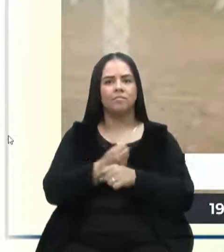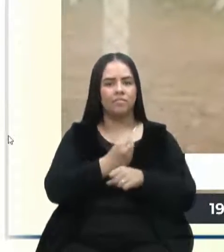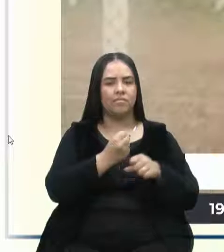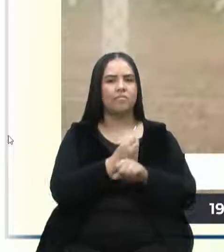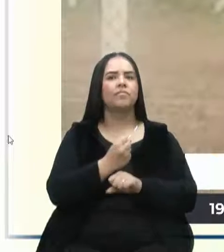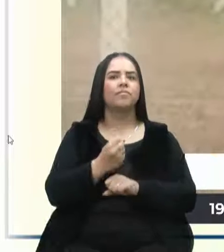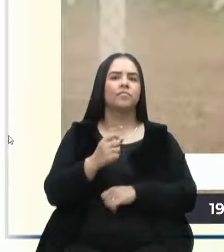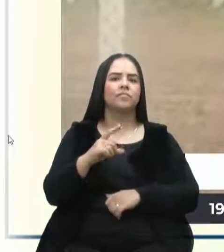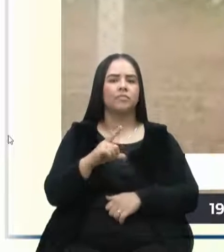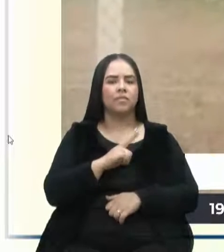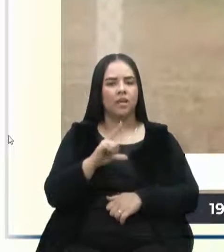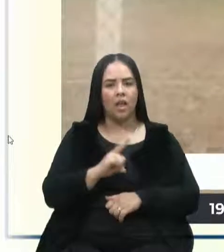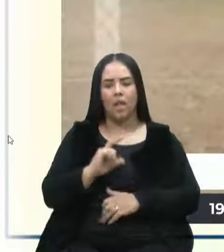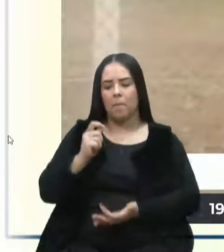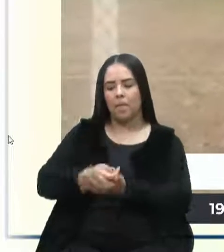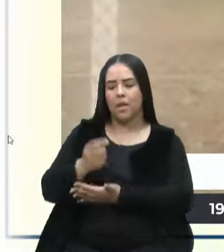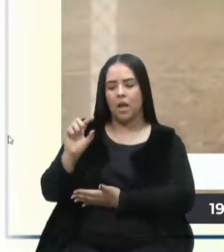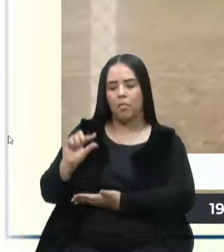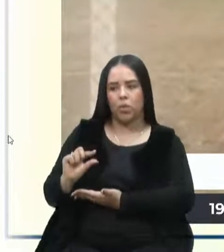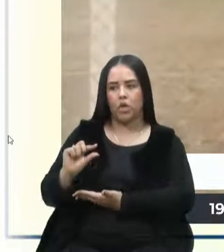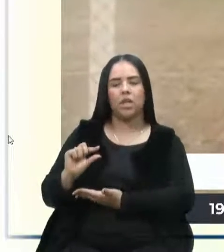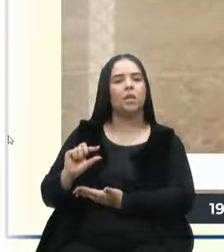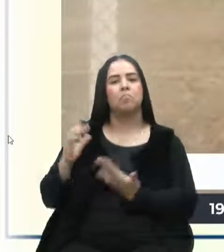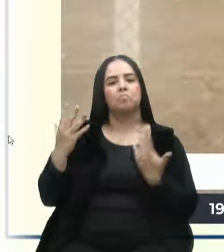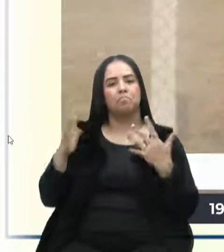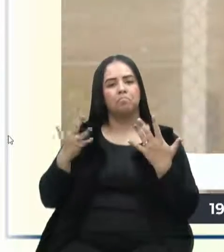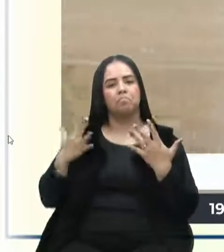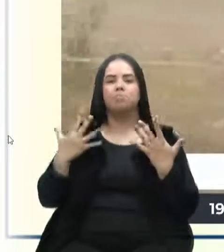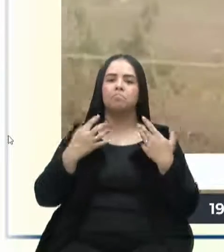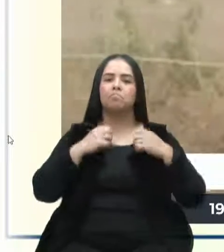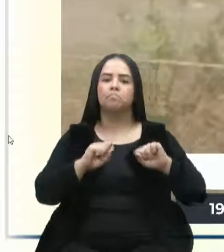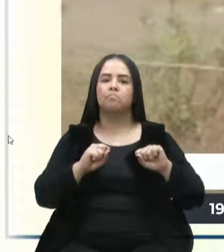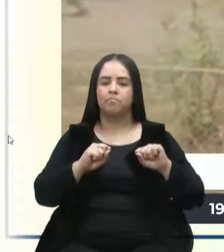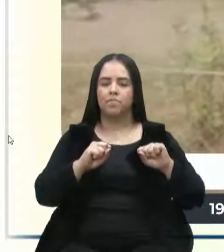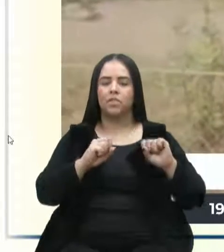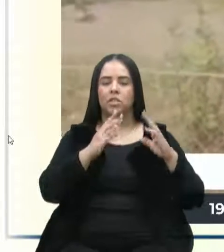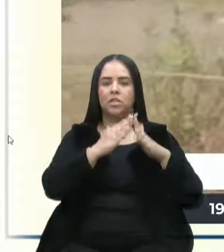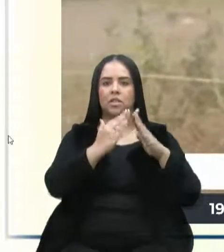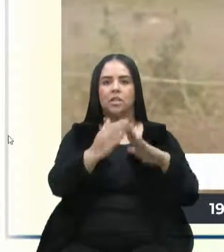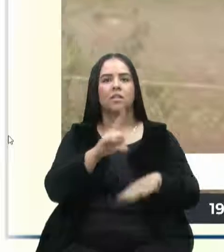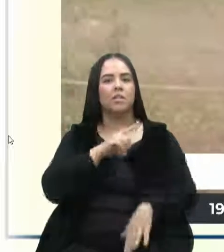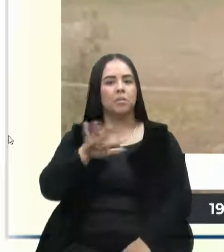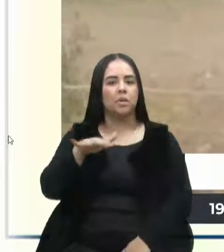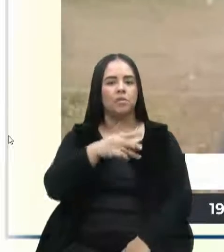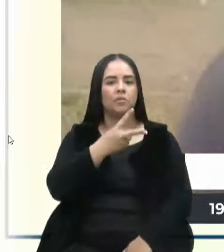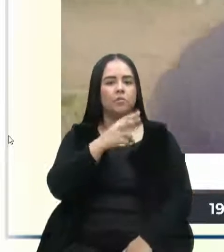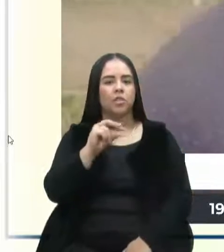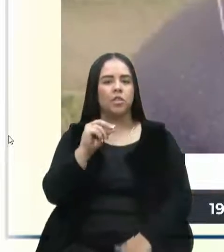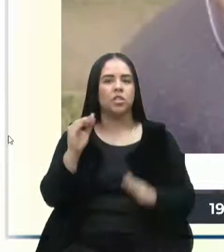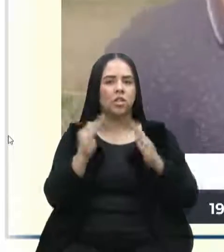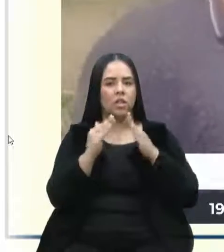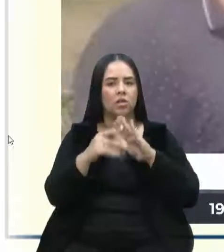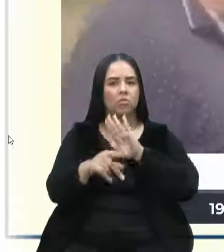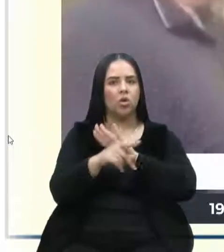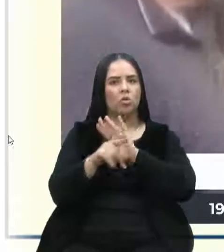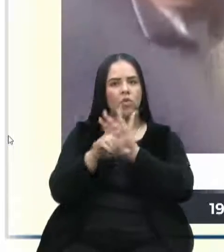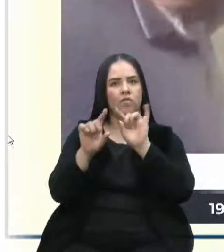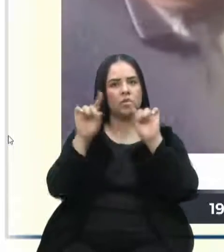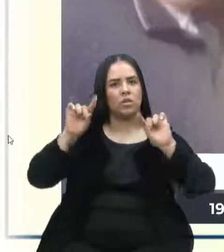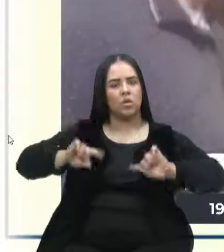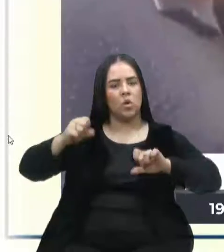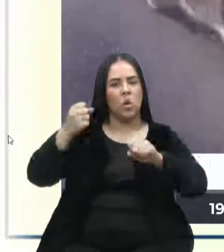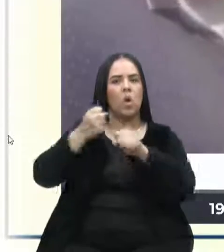prestação baixa parabéns a Secretaria de Habitação de 20 casas e os próprios servidores